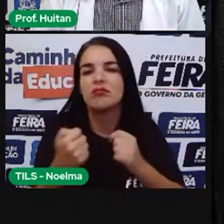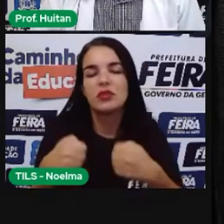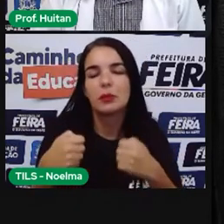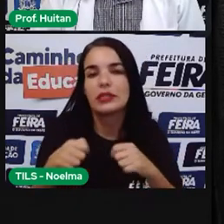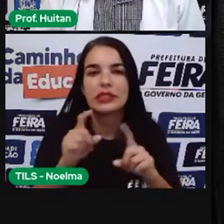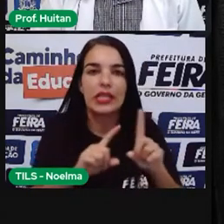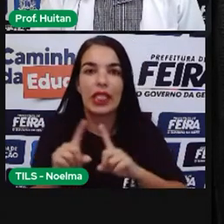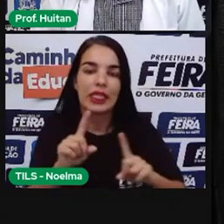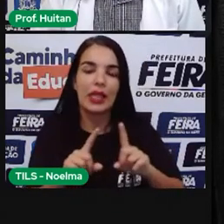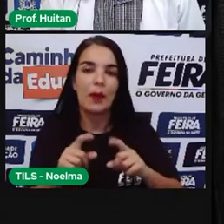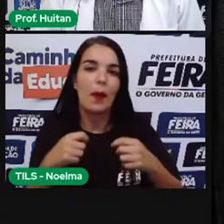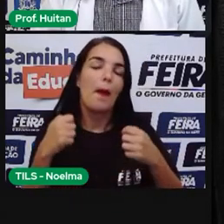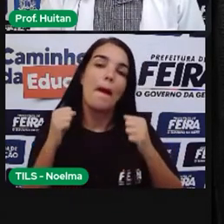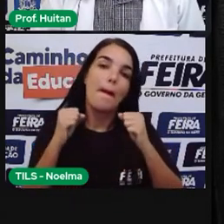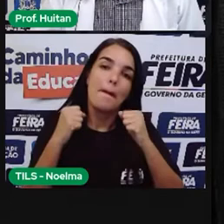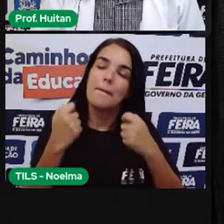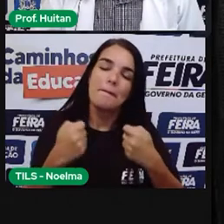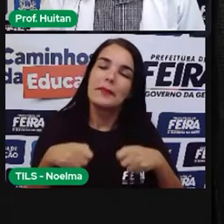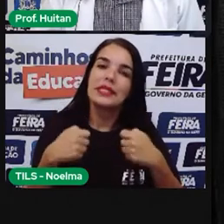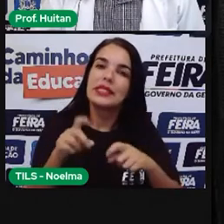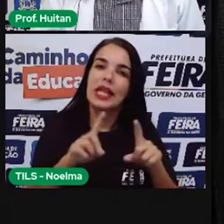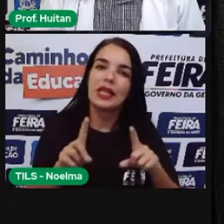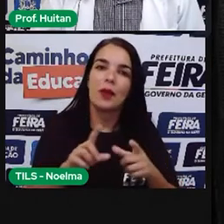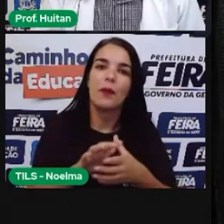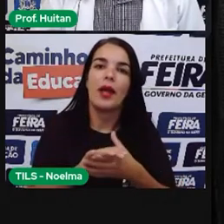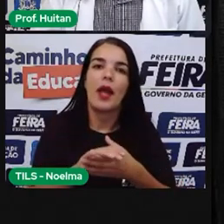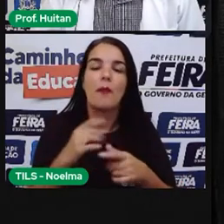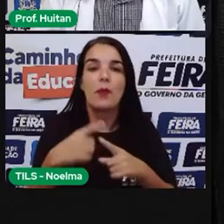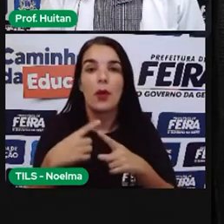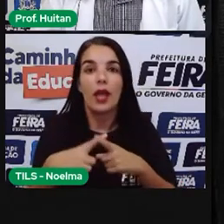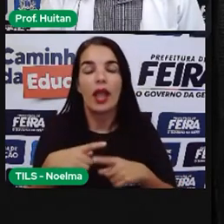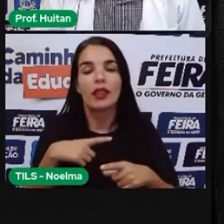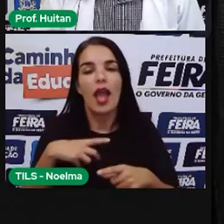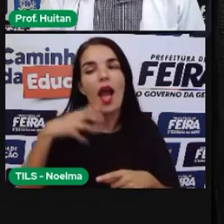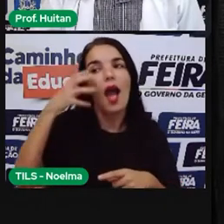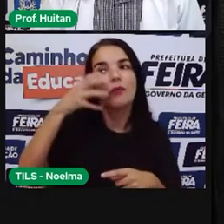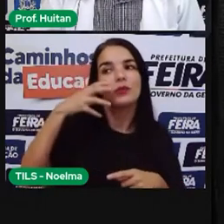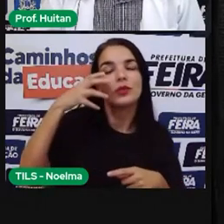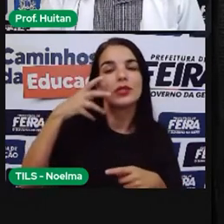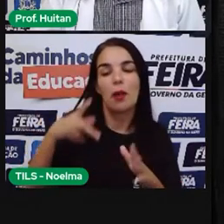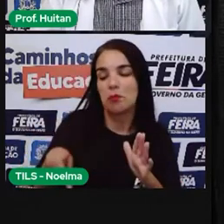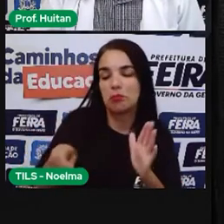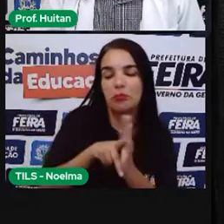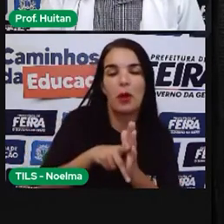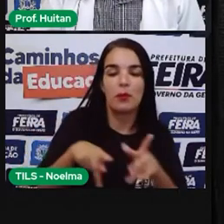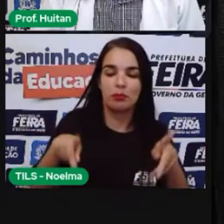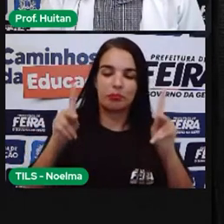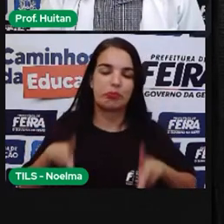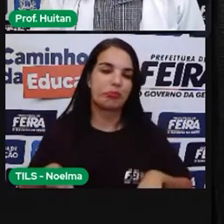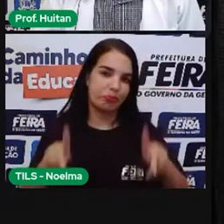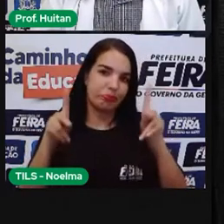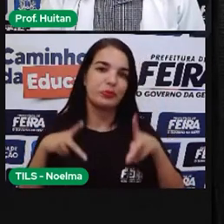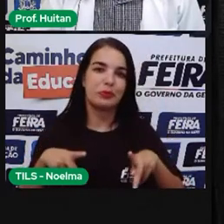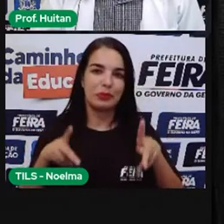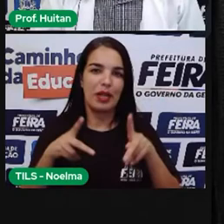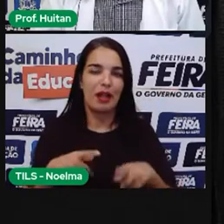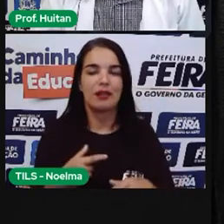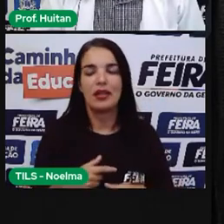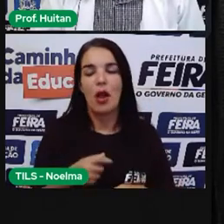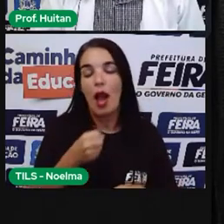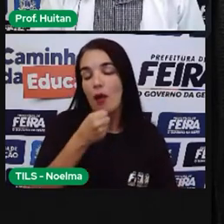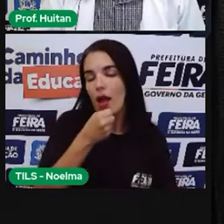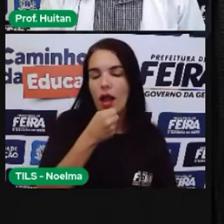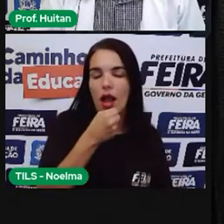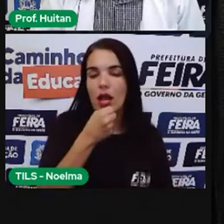que existem nas partituras das canções eruditas. Então, o cantor não vai ter